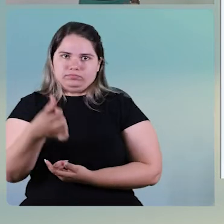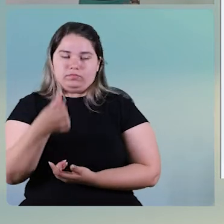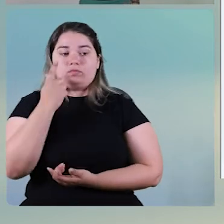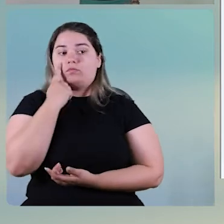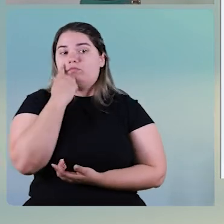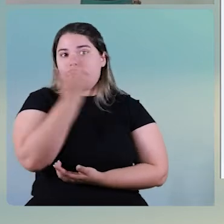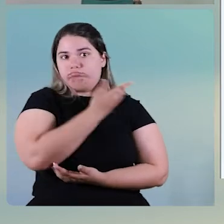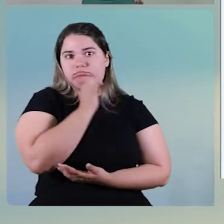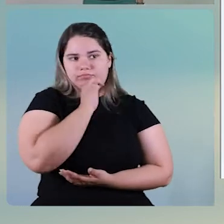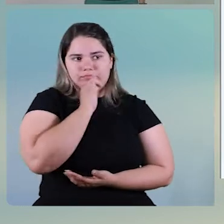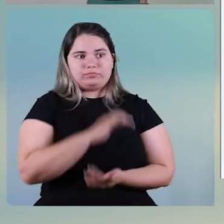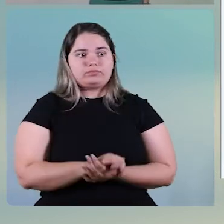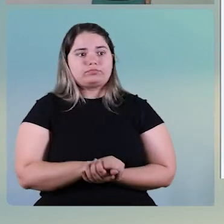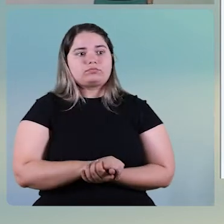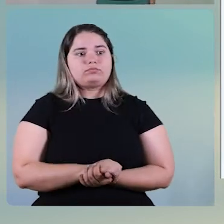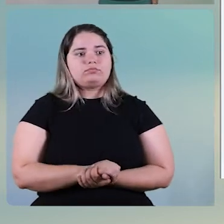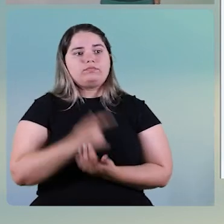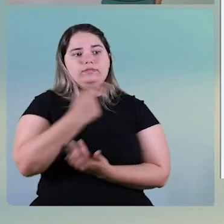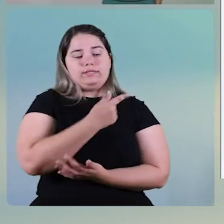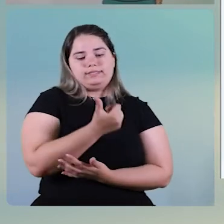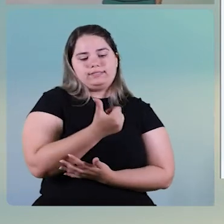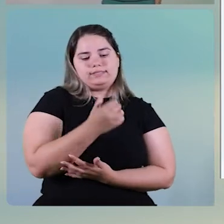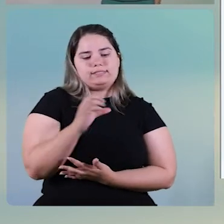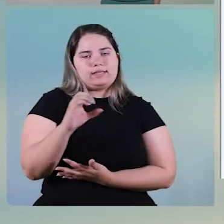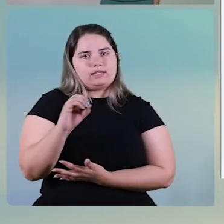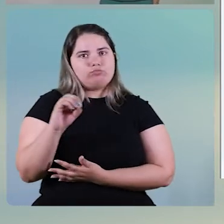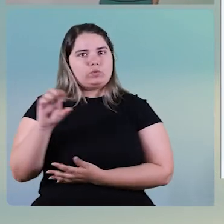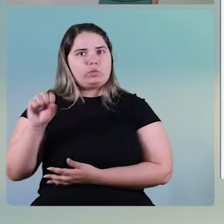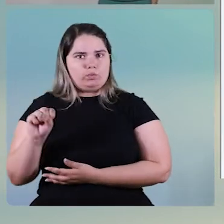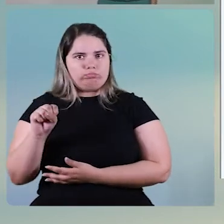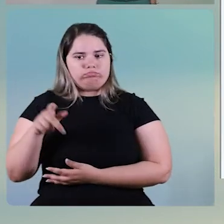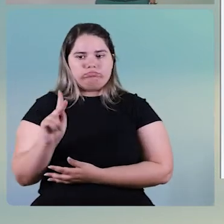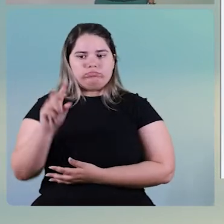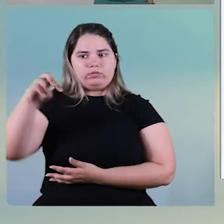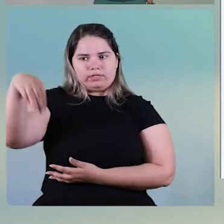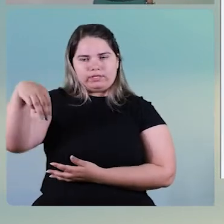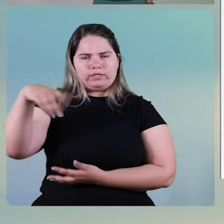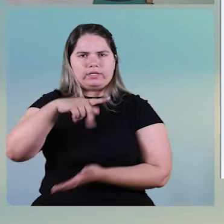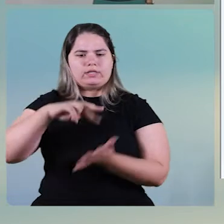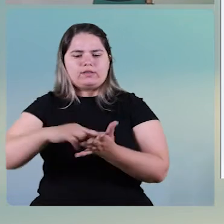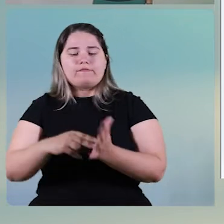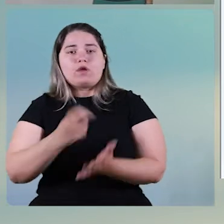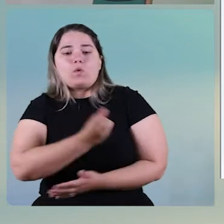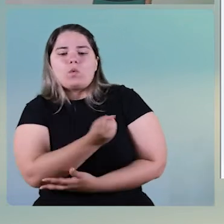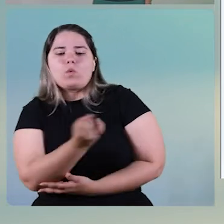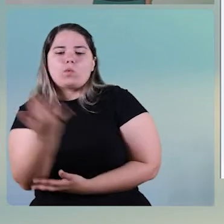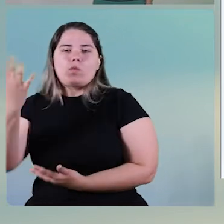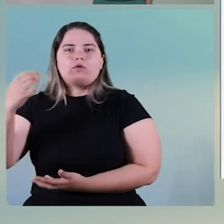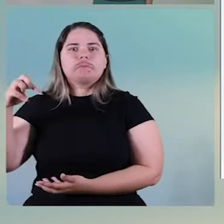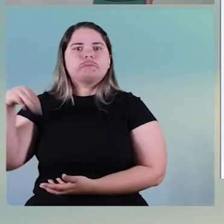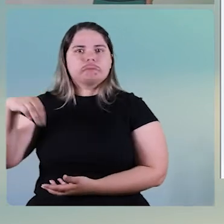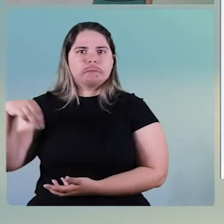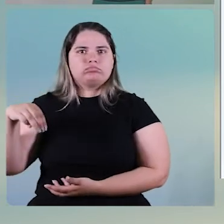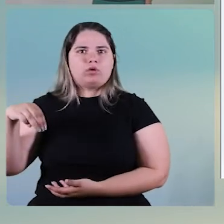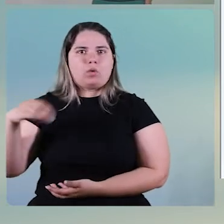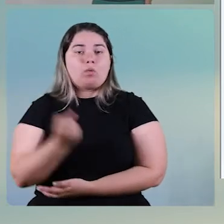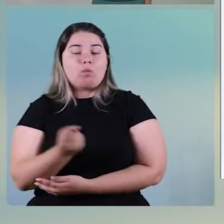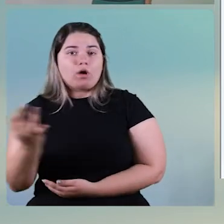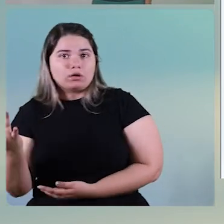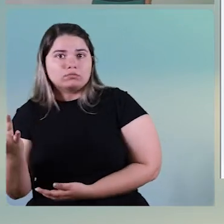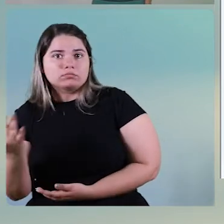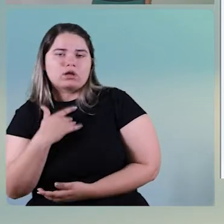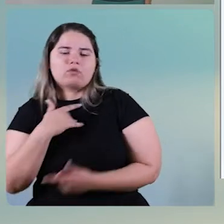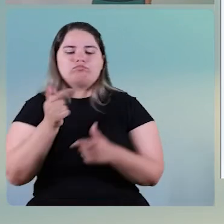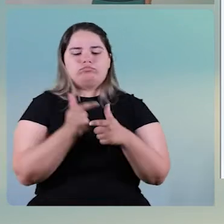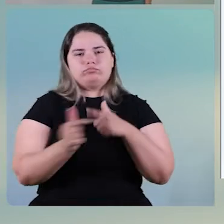hora corresponde a quantos metros por segundo? É só você dividir